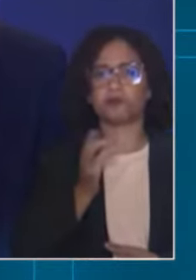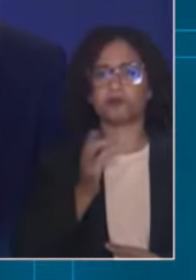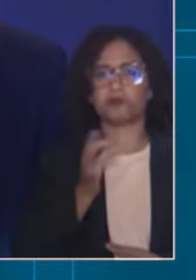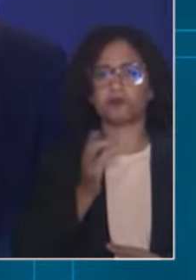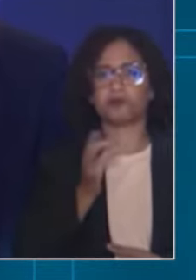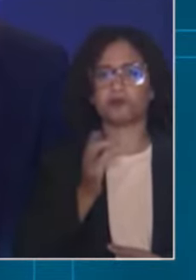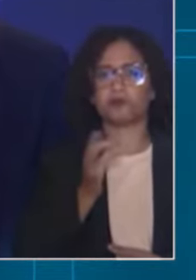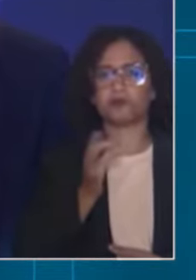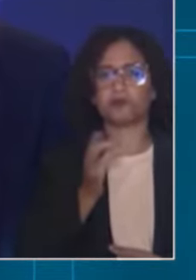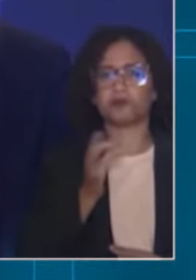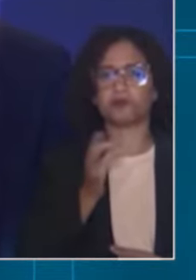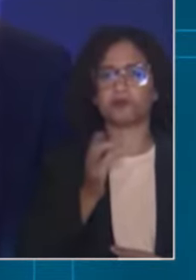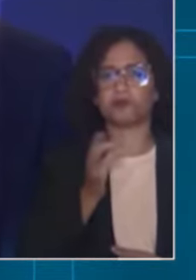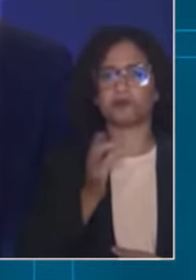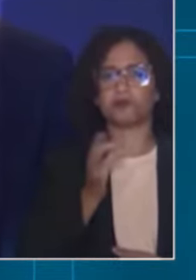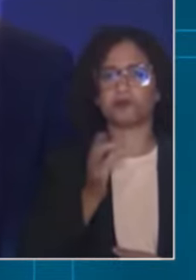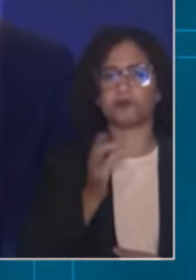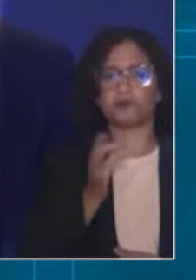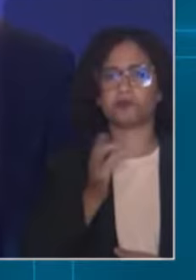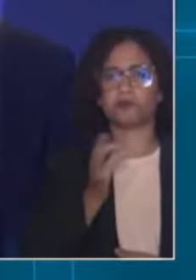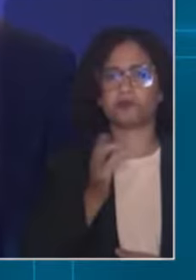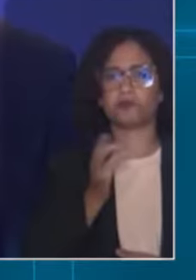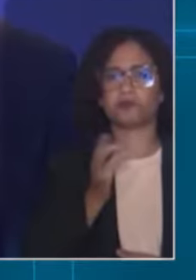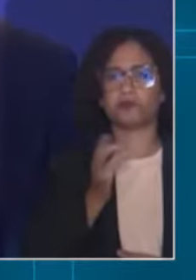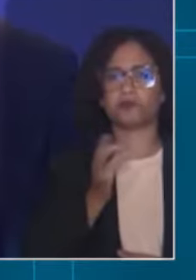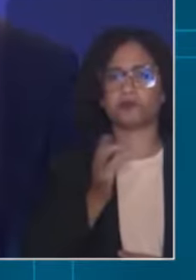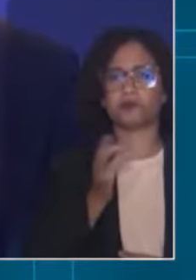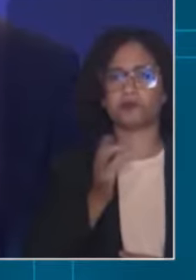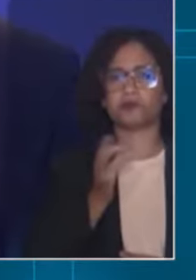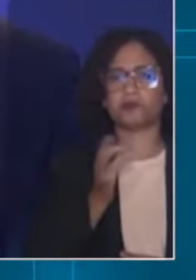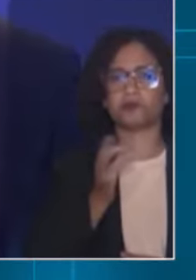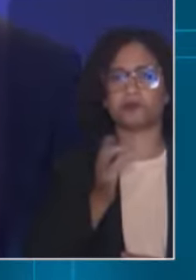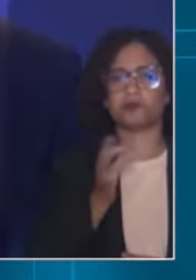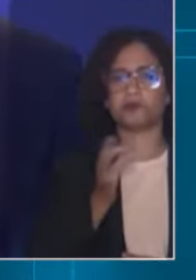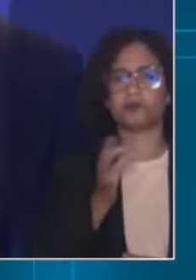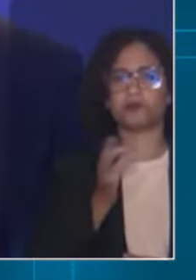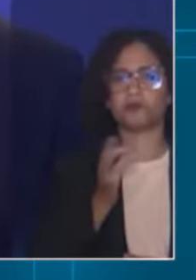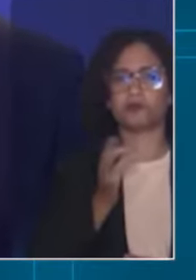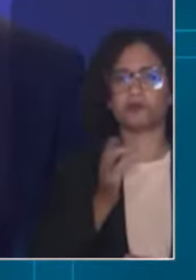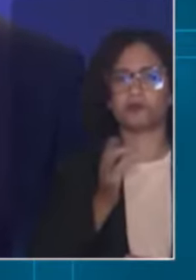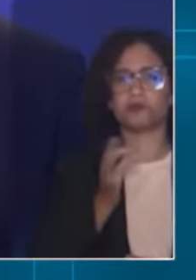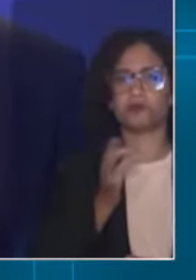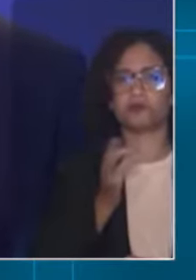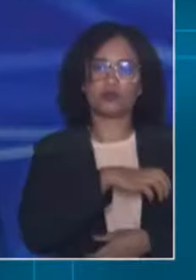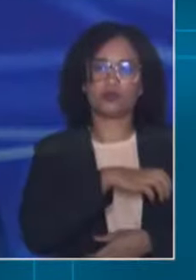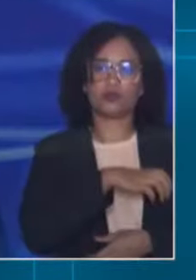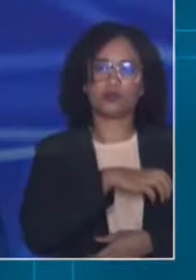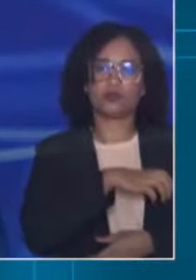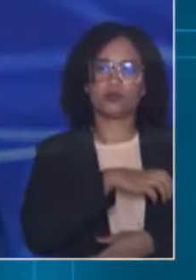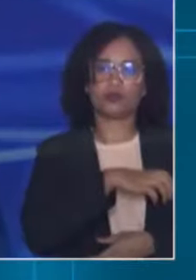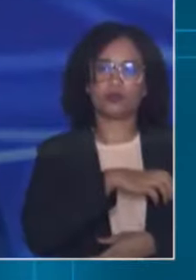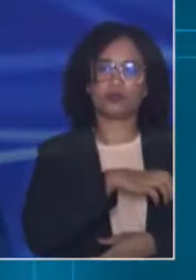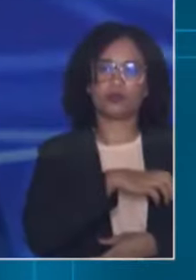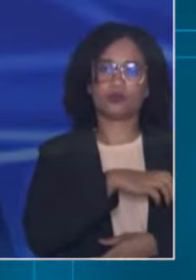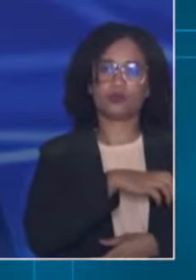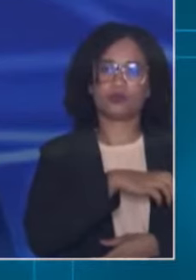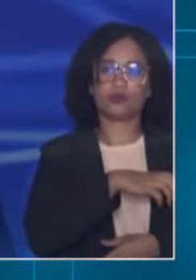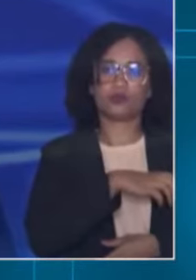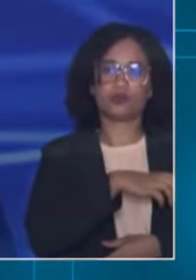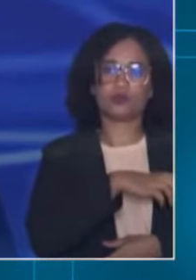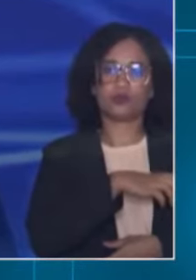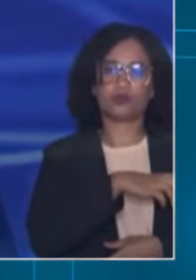Posso falar direto já da situação de Salvador, que não praticamente não teremos eleições, teremos um processo de aclamação, né?